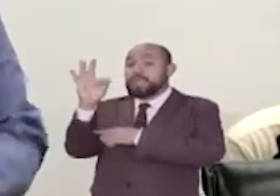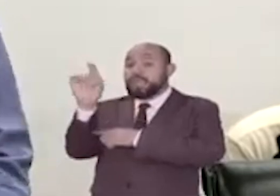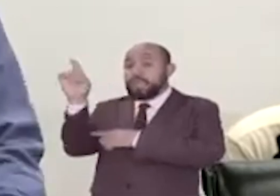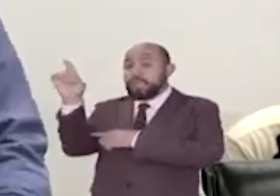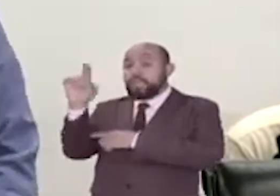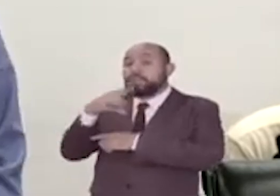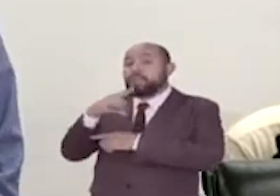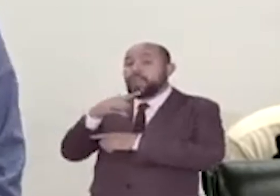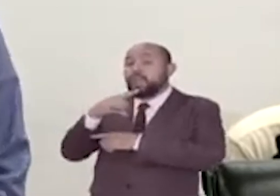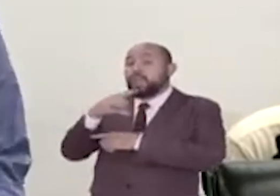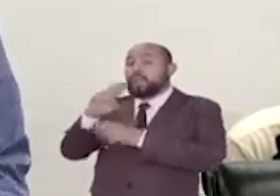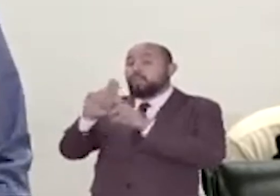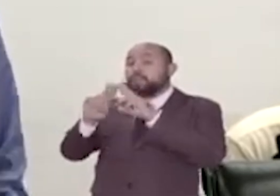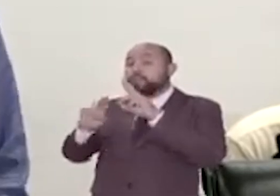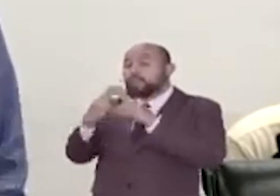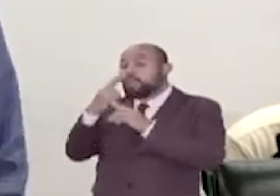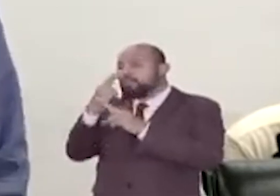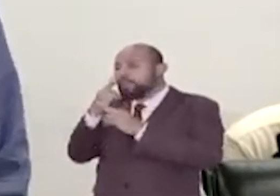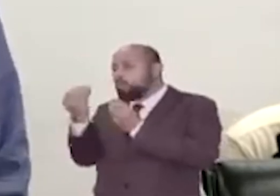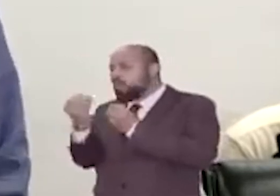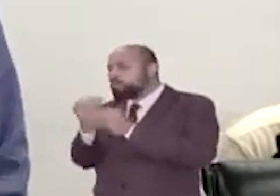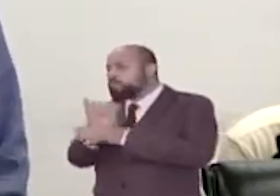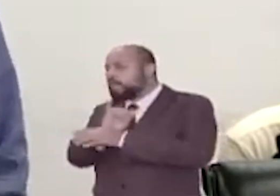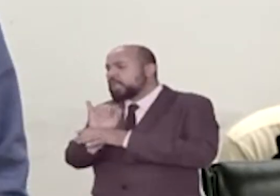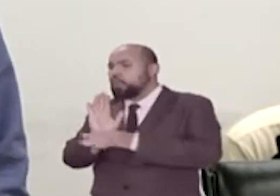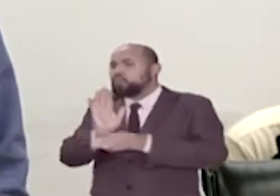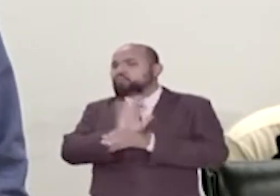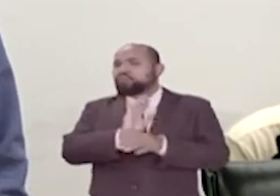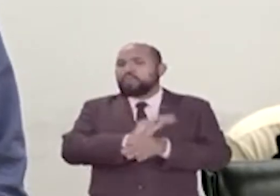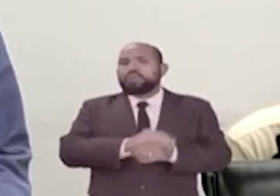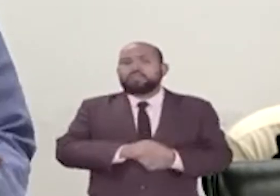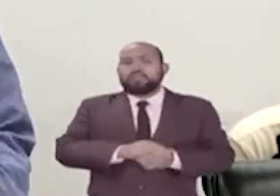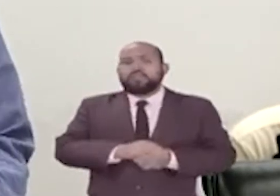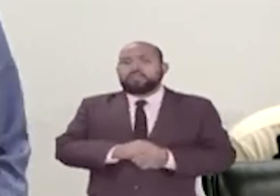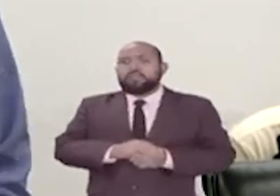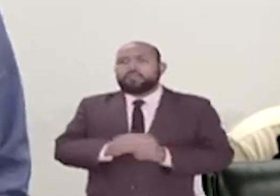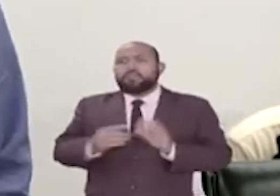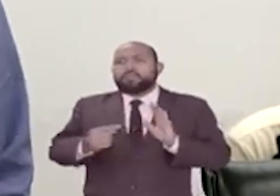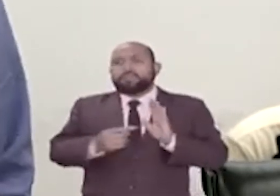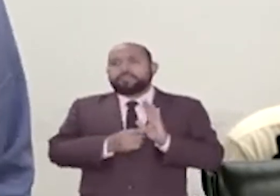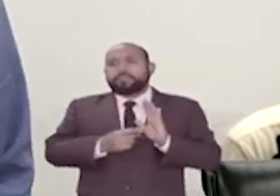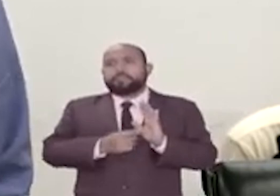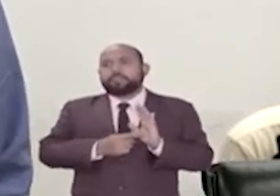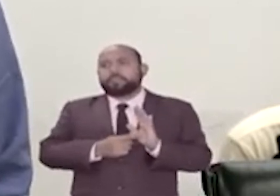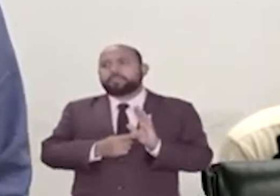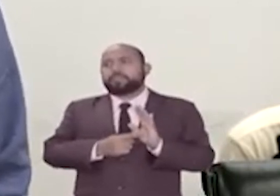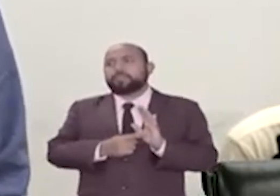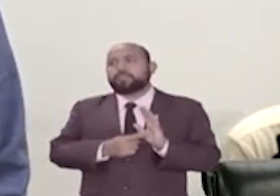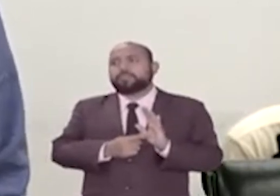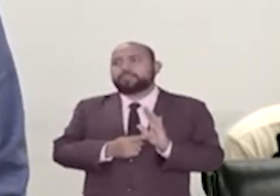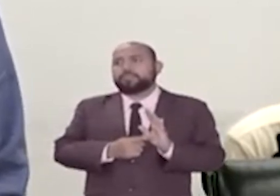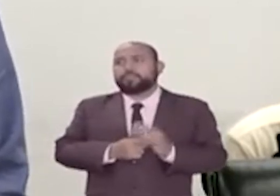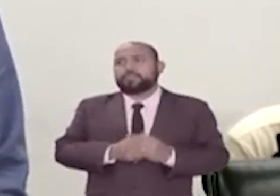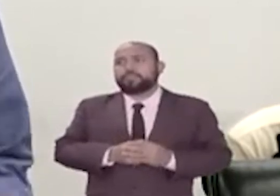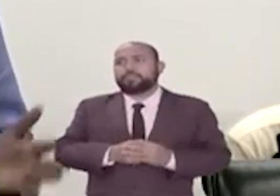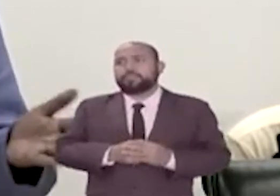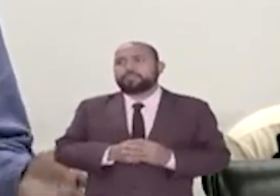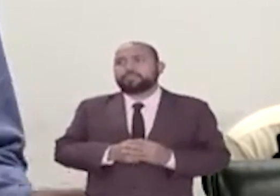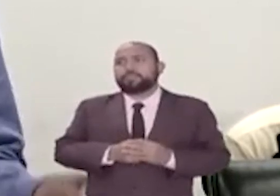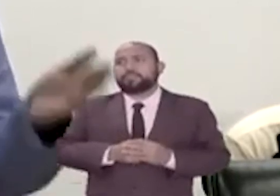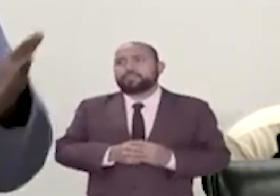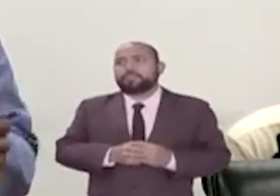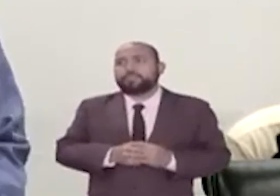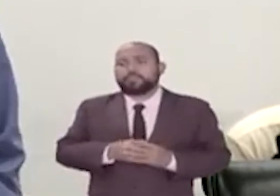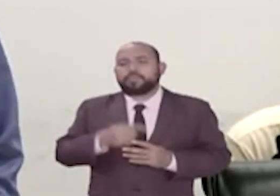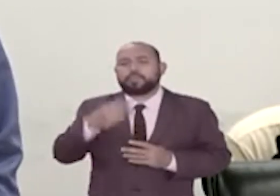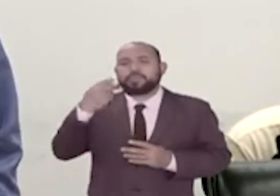solução baseada nas questões verdes. Então, esse projeto traz muito esse conceito do Cidade Esponja, é baseado no projeto que foi apresentado em Petrópolis pelo